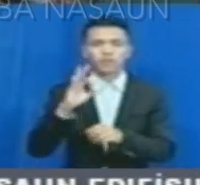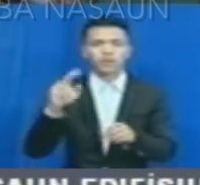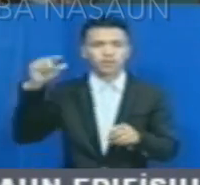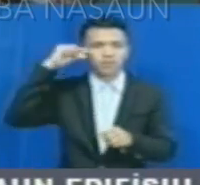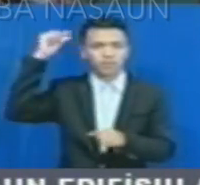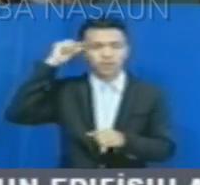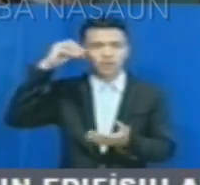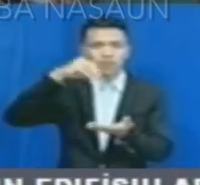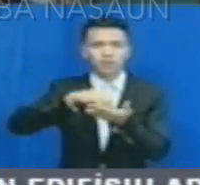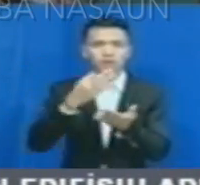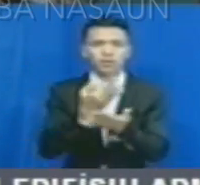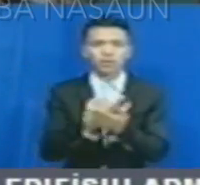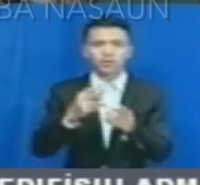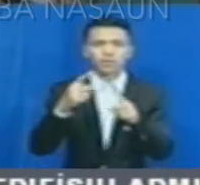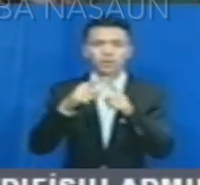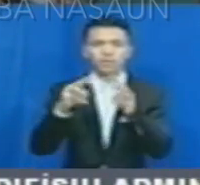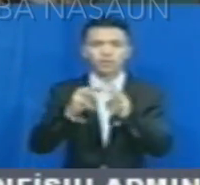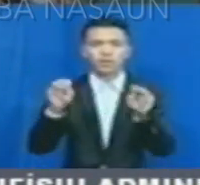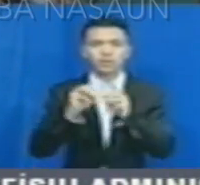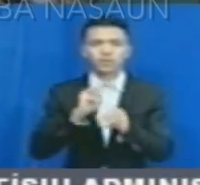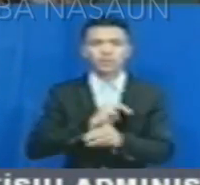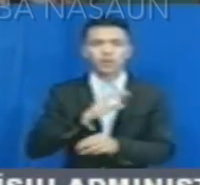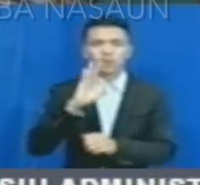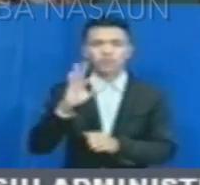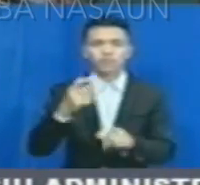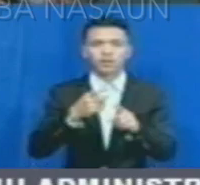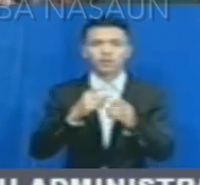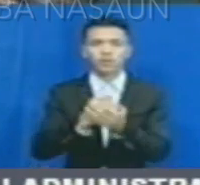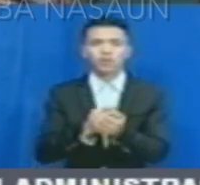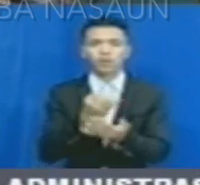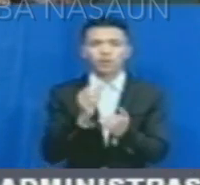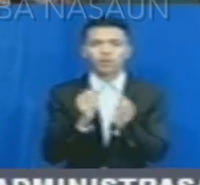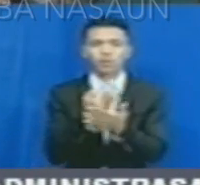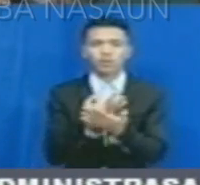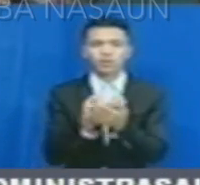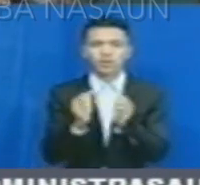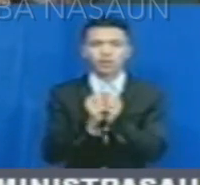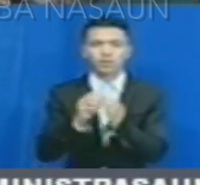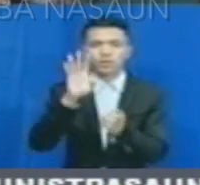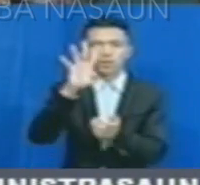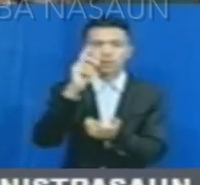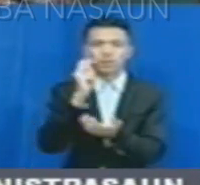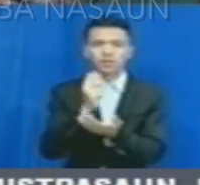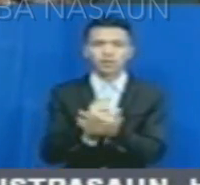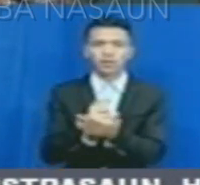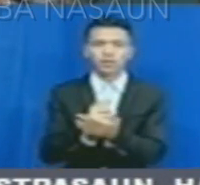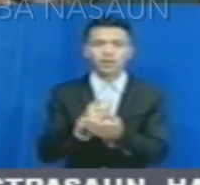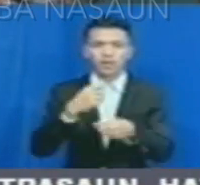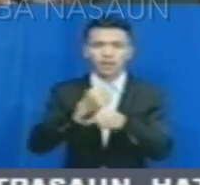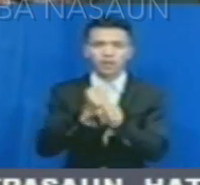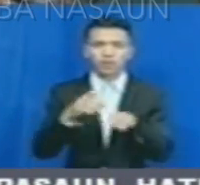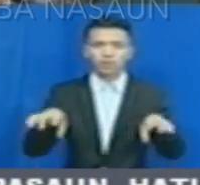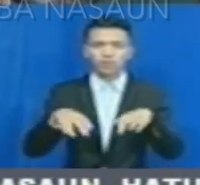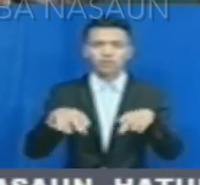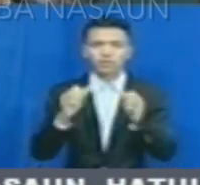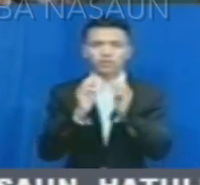Governo Central aloca orçamento para o município Manufahi, e o dólar americano Rihung Atushat, programa Mão de